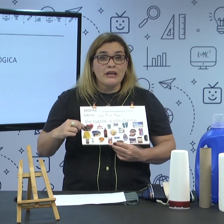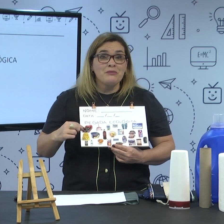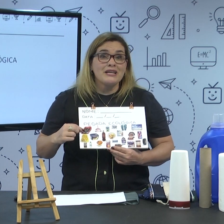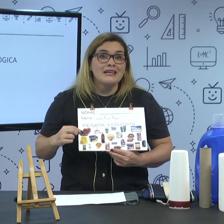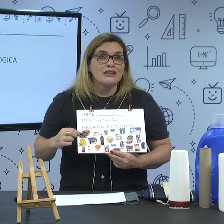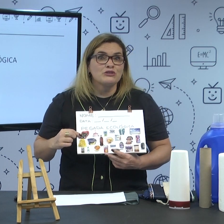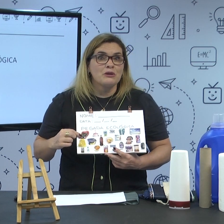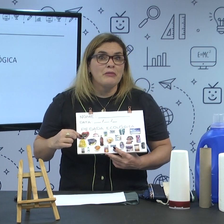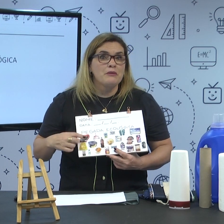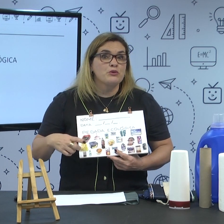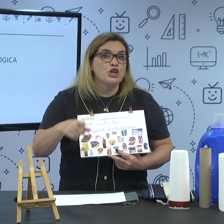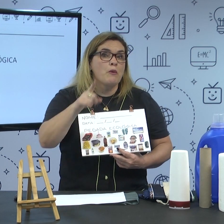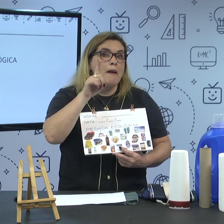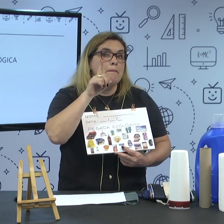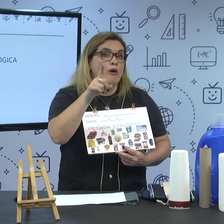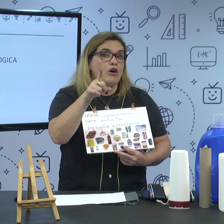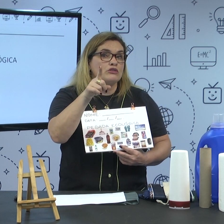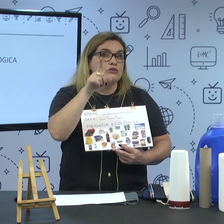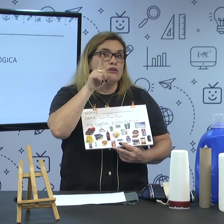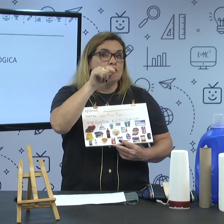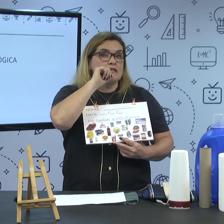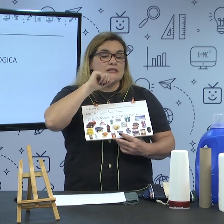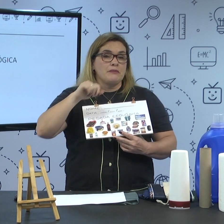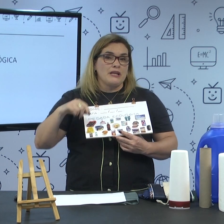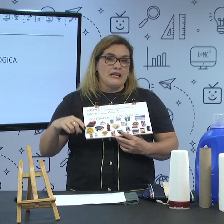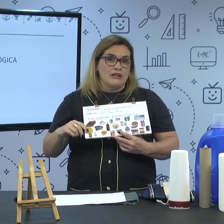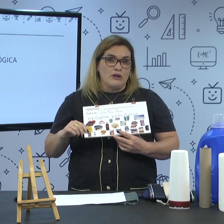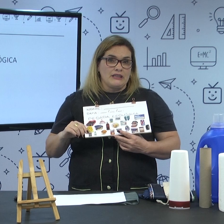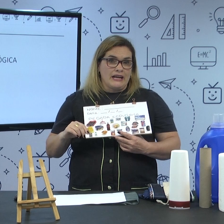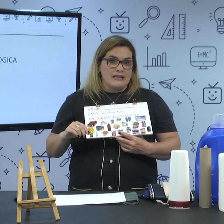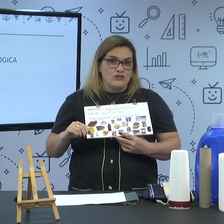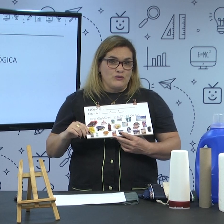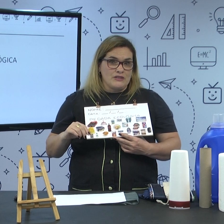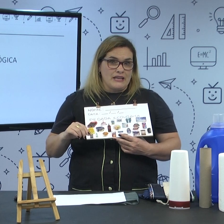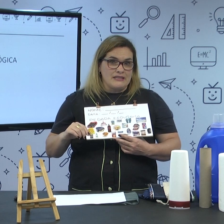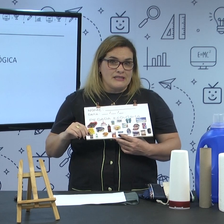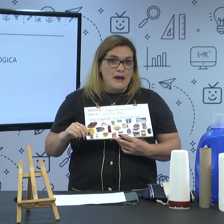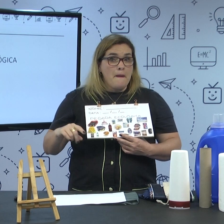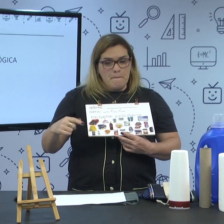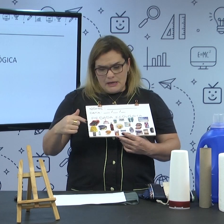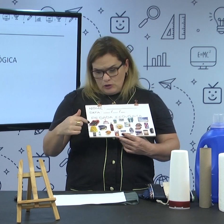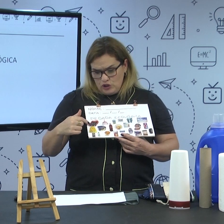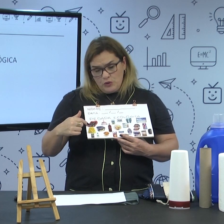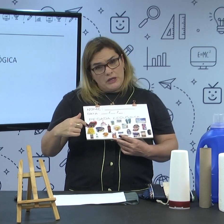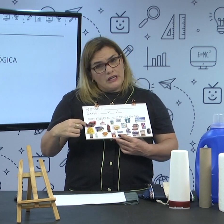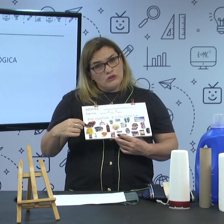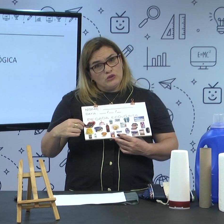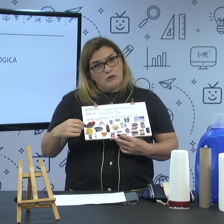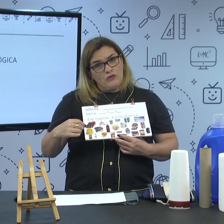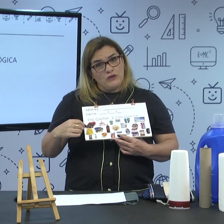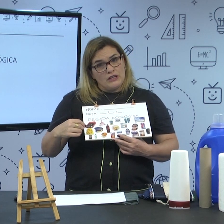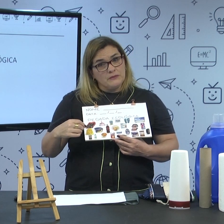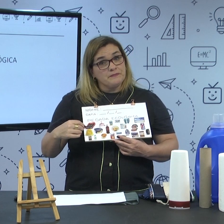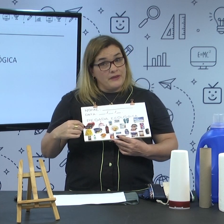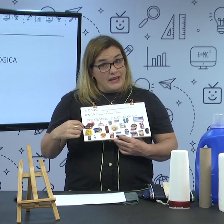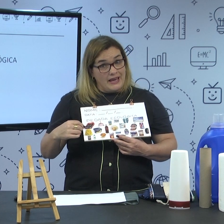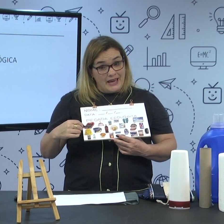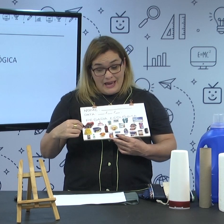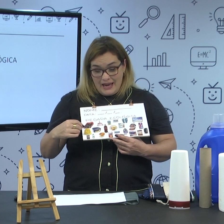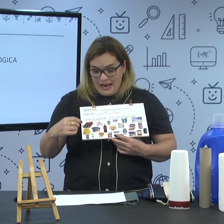Eu coloquei brinquedo também, porque eu aposto que vocês têm brinquedo aí na casa de vocês. Mas eu tinha um brinquedo do meu